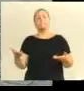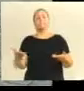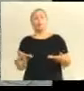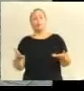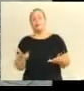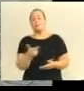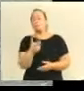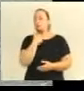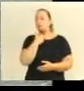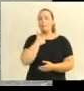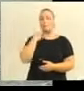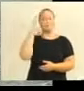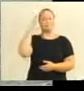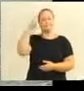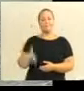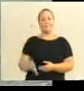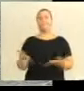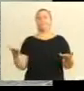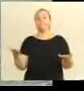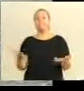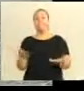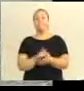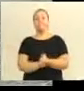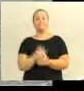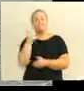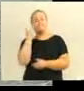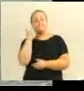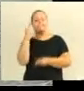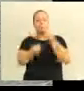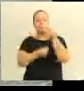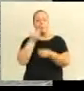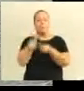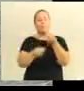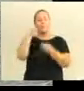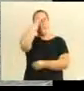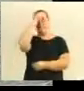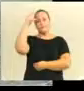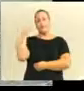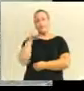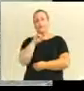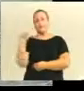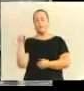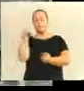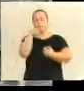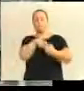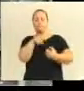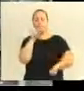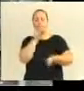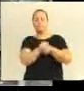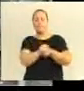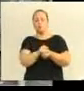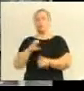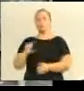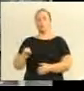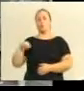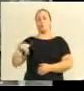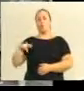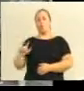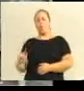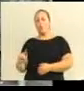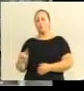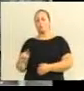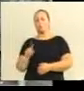beto tribess encontra uma solução para essa comunidade assumindo talvez esse espaço em parceria com essa ong que foi ele desativado enfim mas